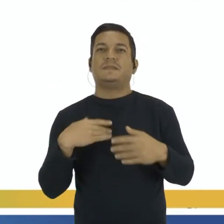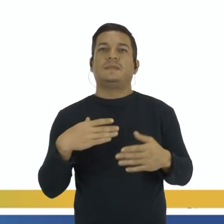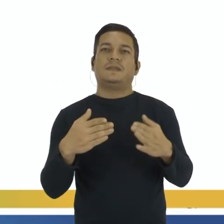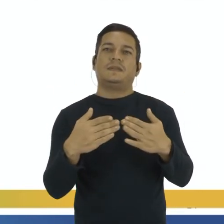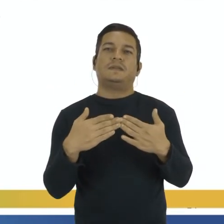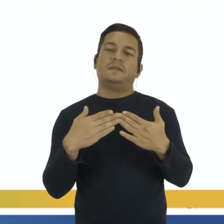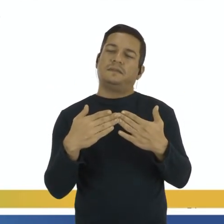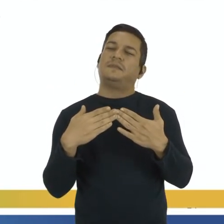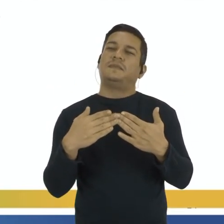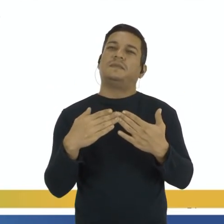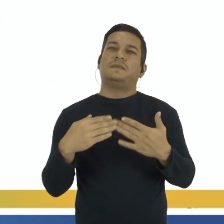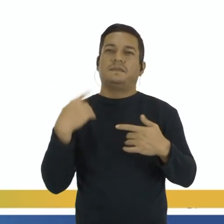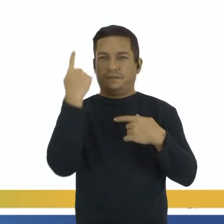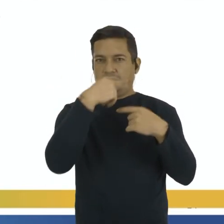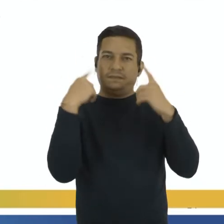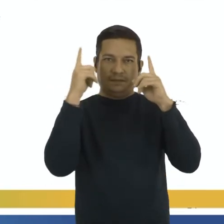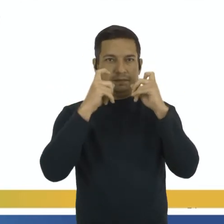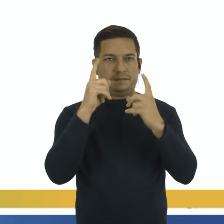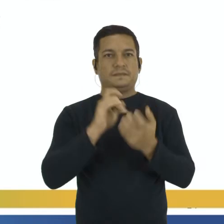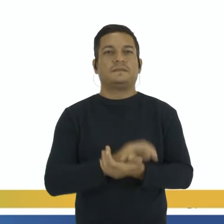nosso desfecho inesperado.